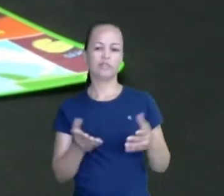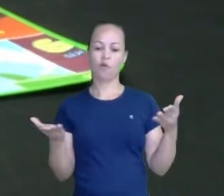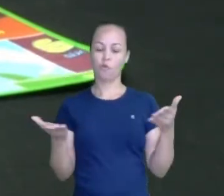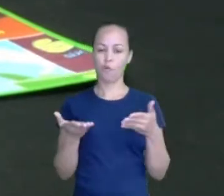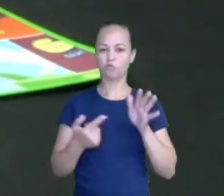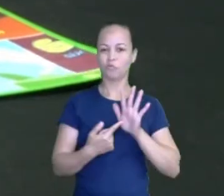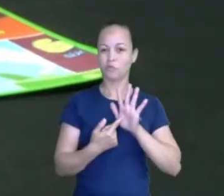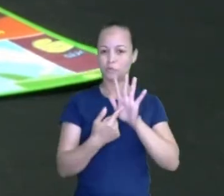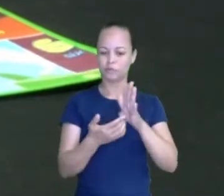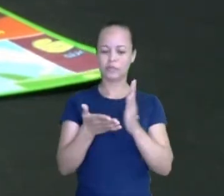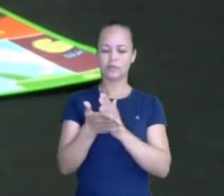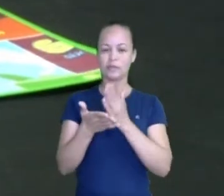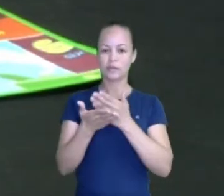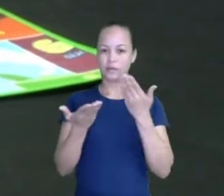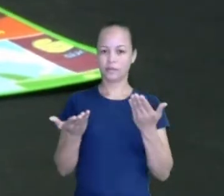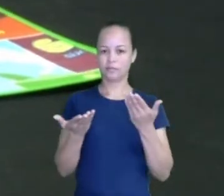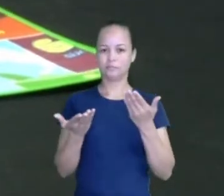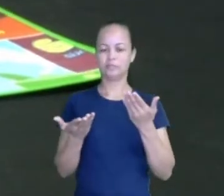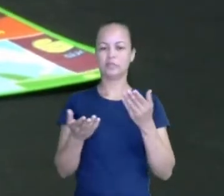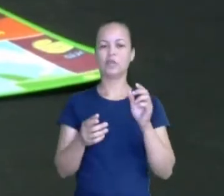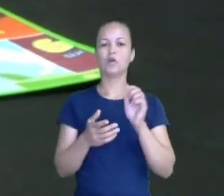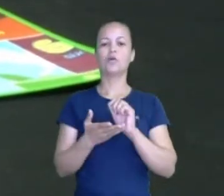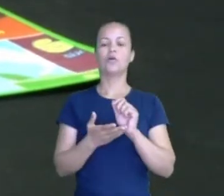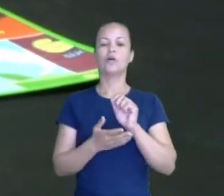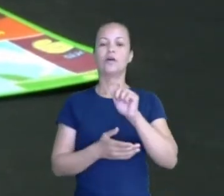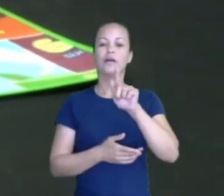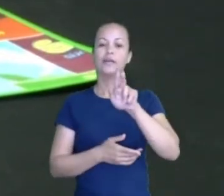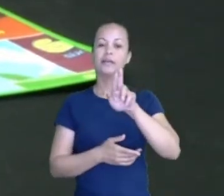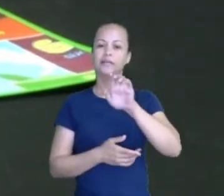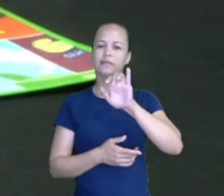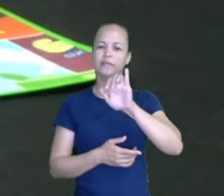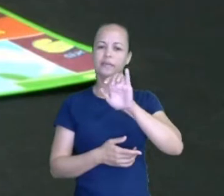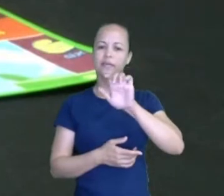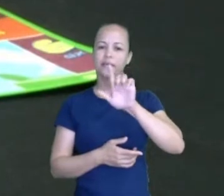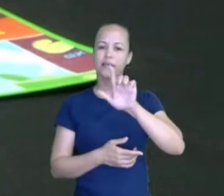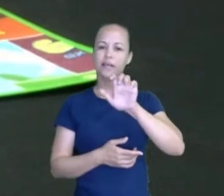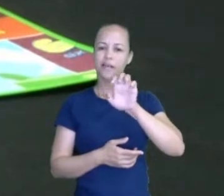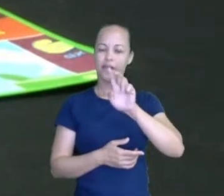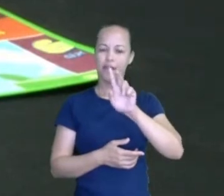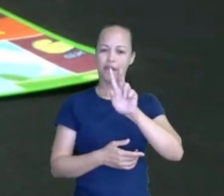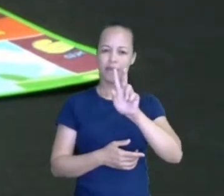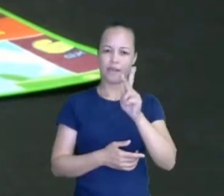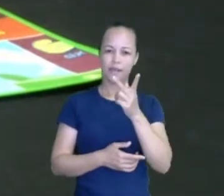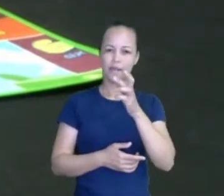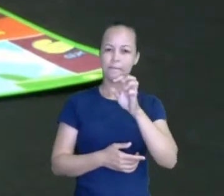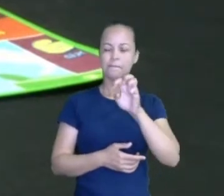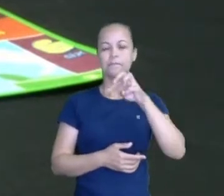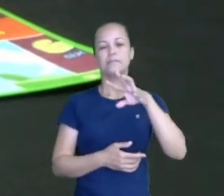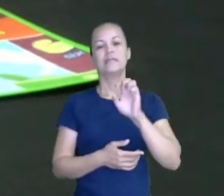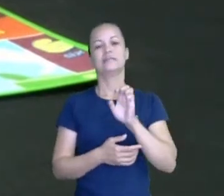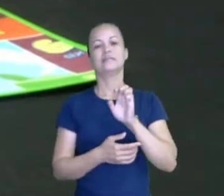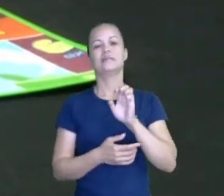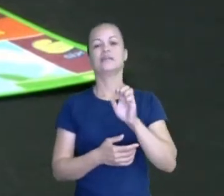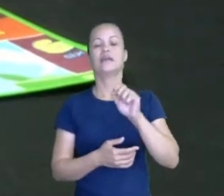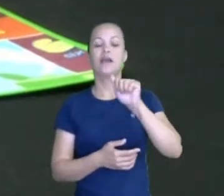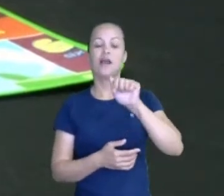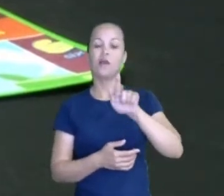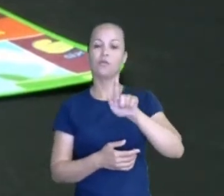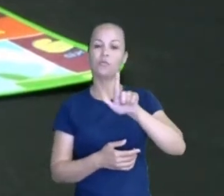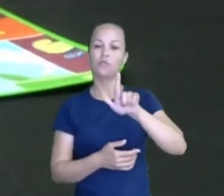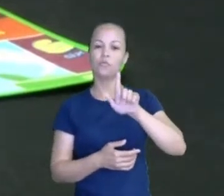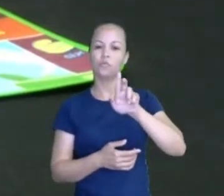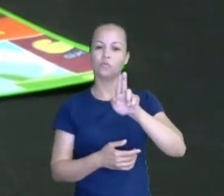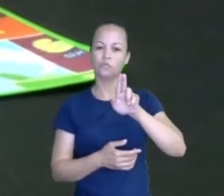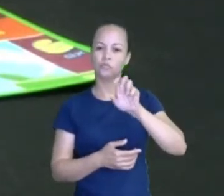aqui, Guilherme Augusto Araújo Fernandes. Vamos falar de novo? Guilherme